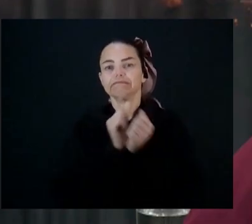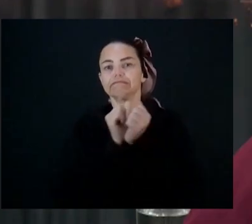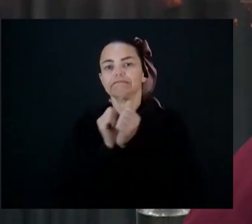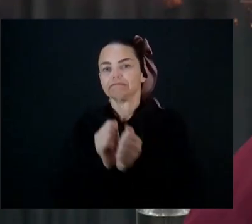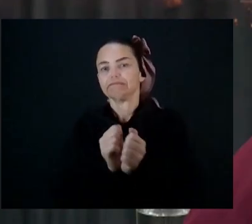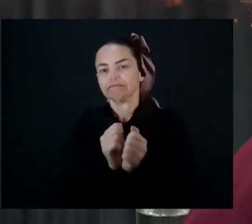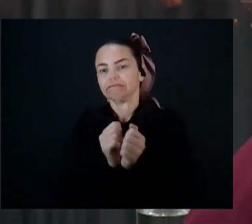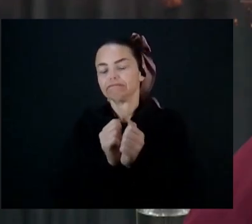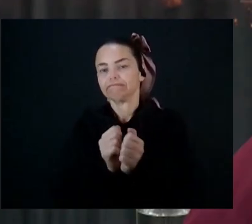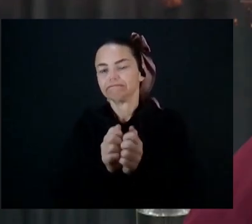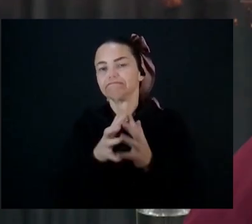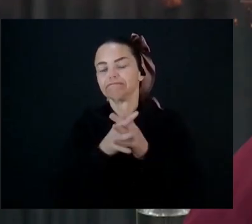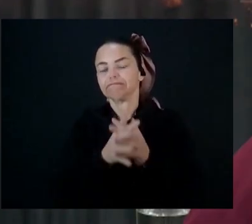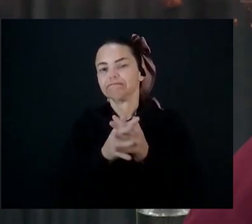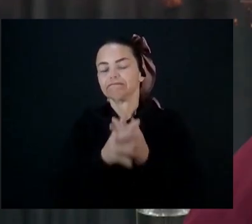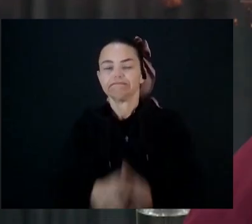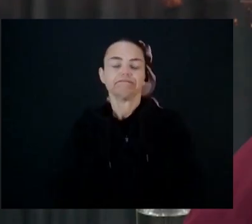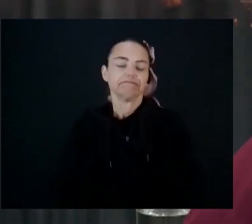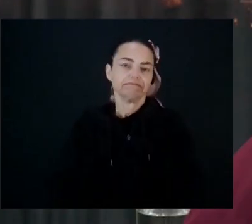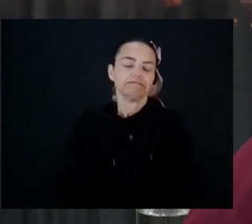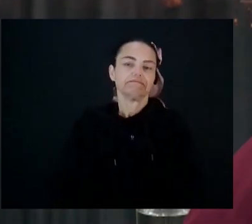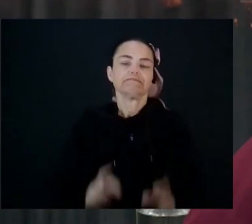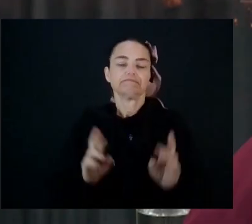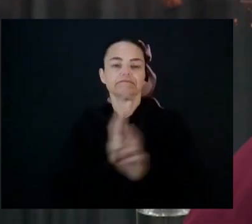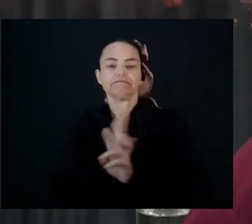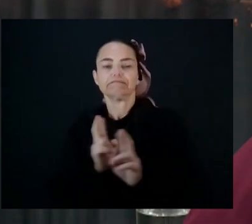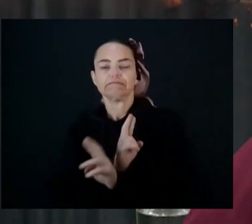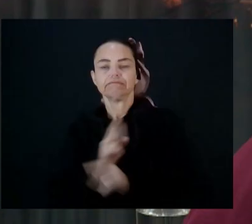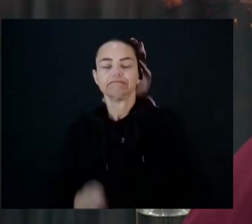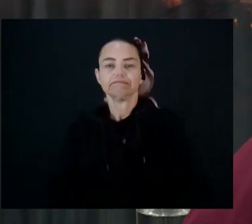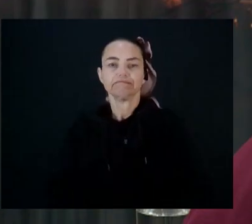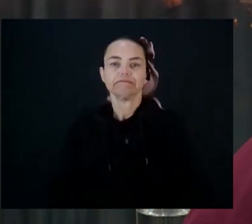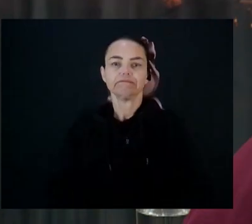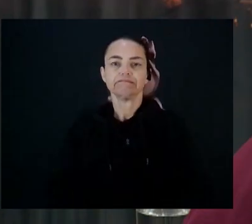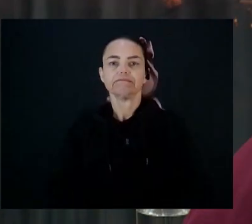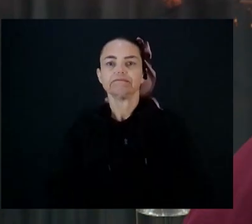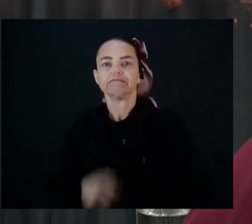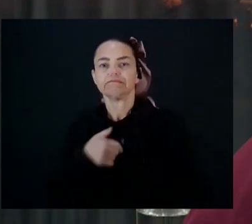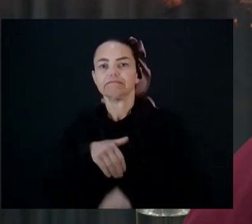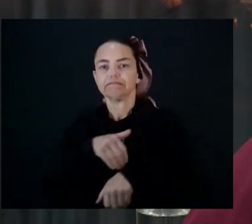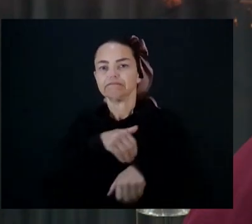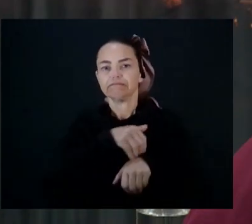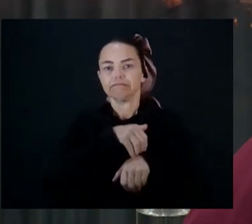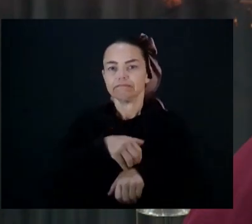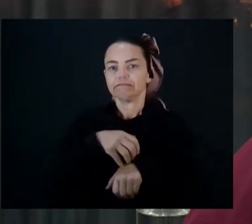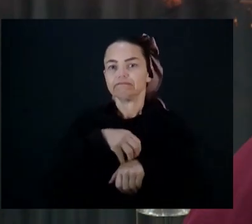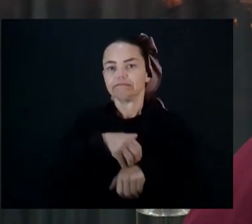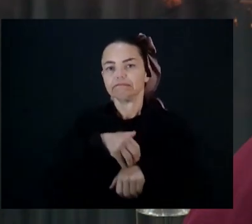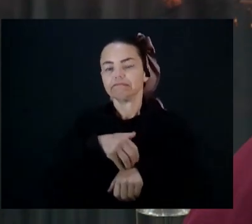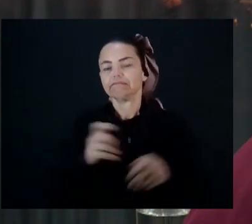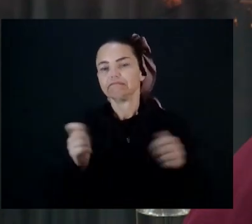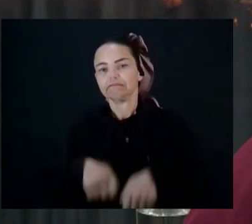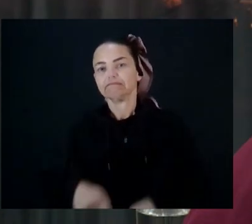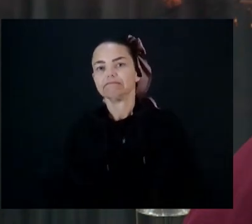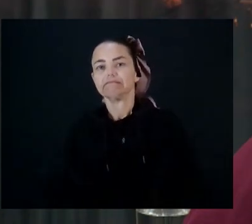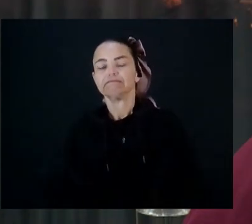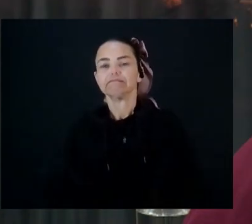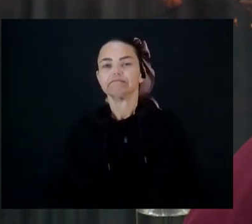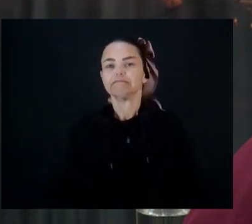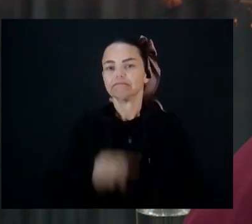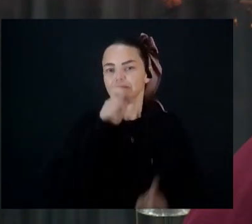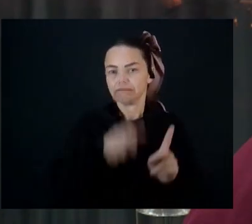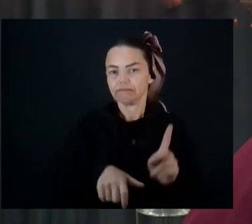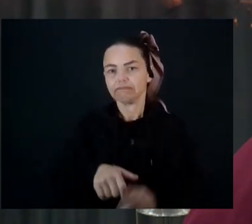nas relações. Então, essa culpa pode sim fazer com que esse indivíduo não